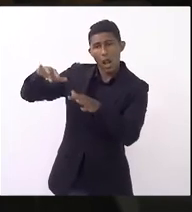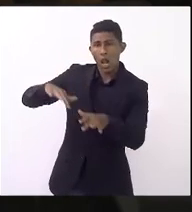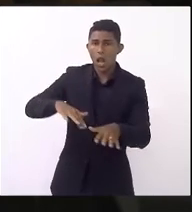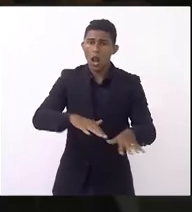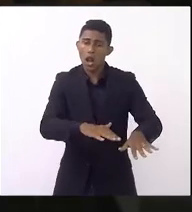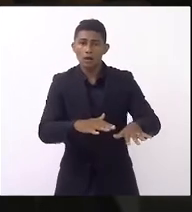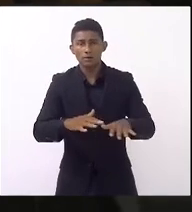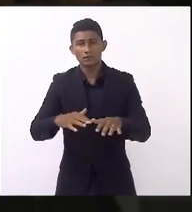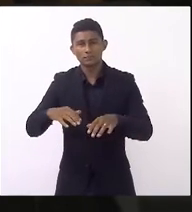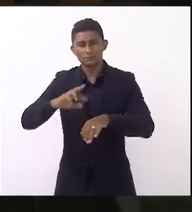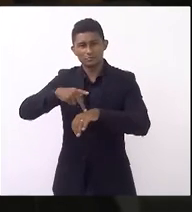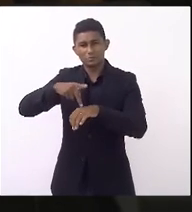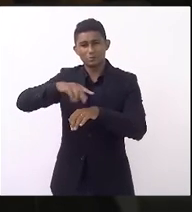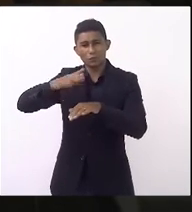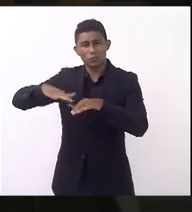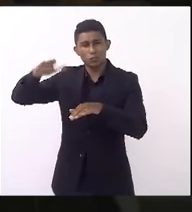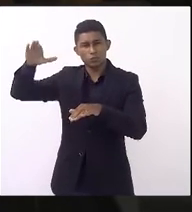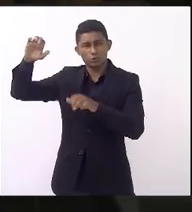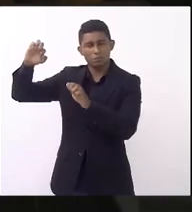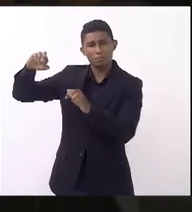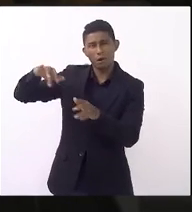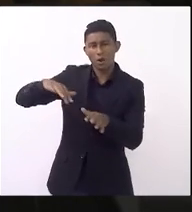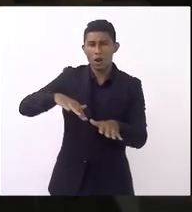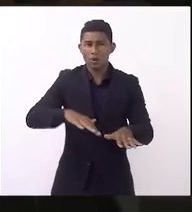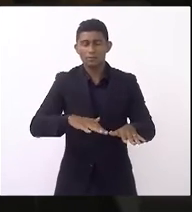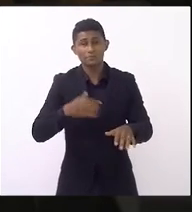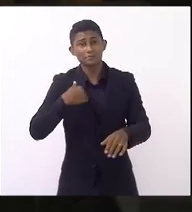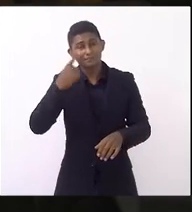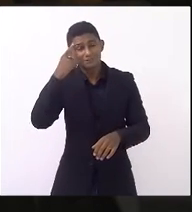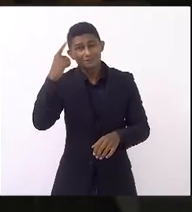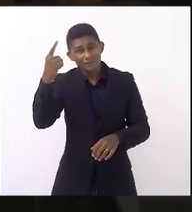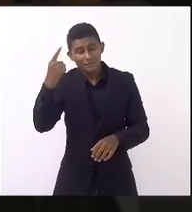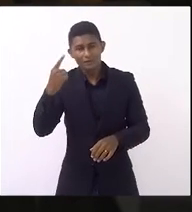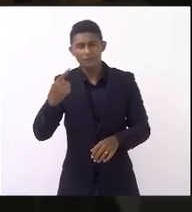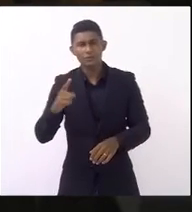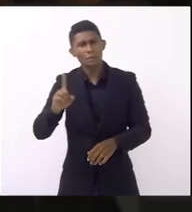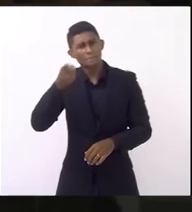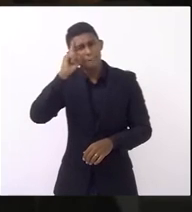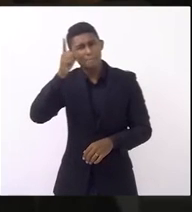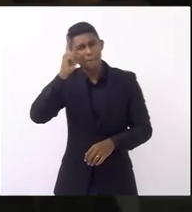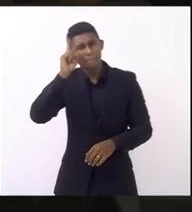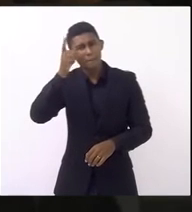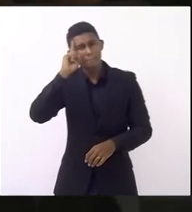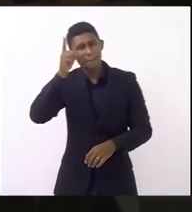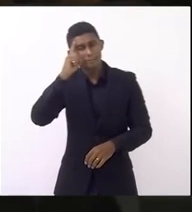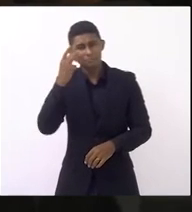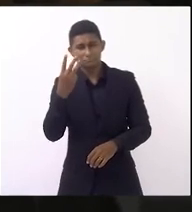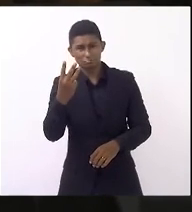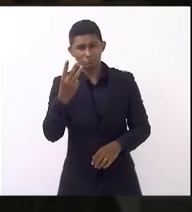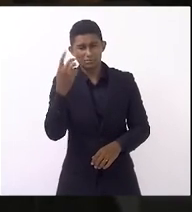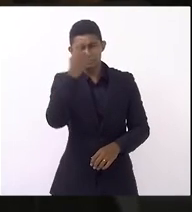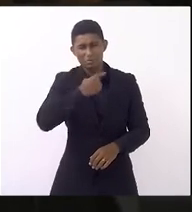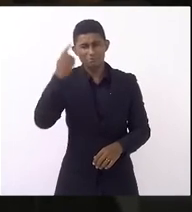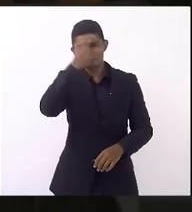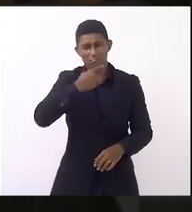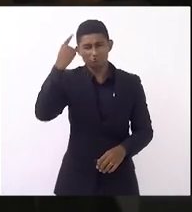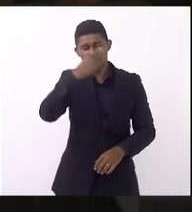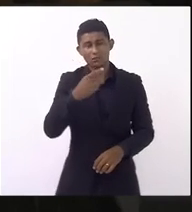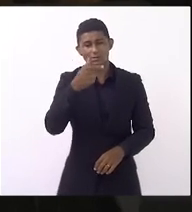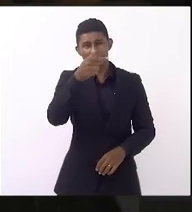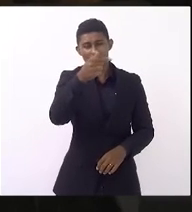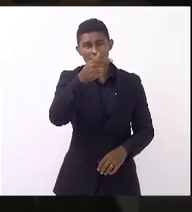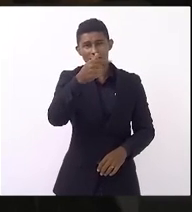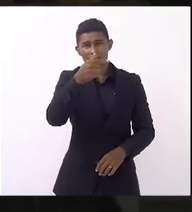mais. Imagine, em 72 horas, para facilitar,